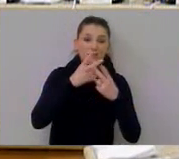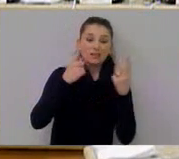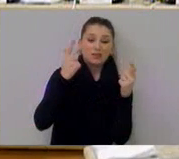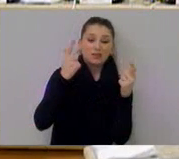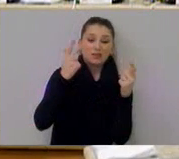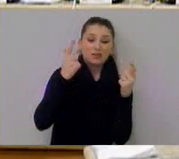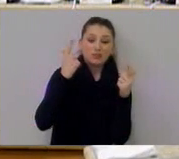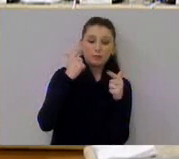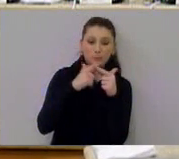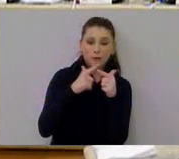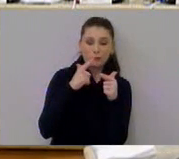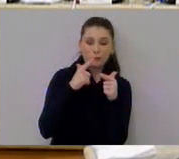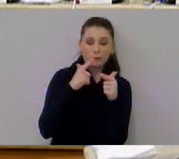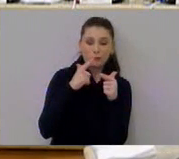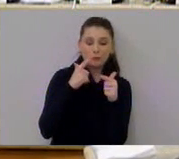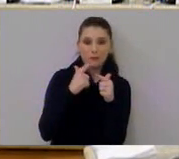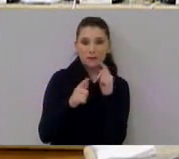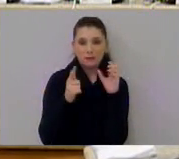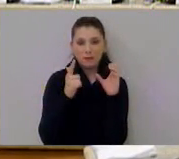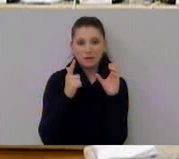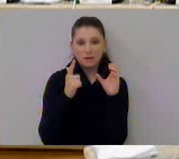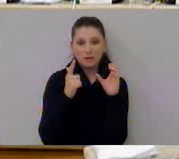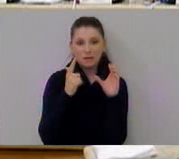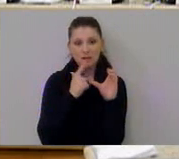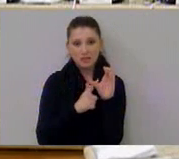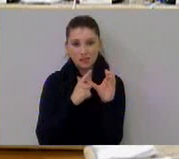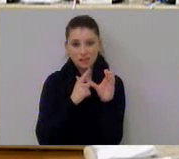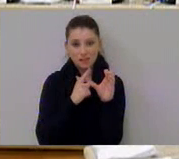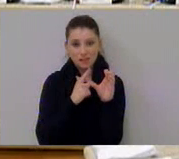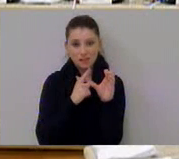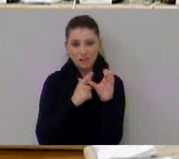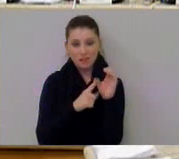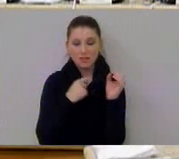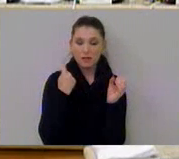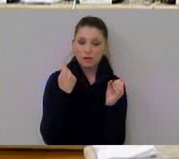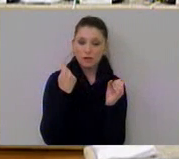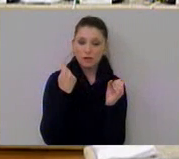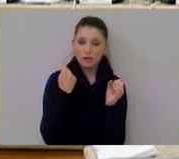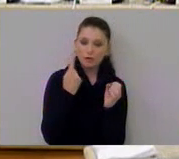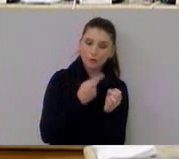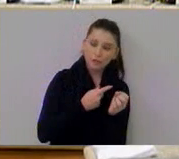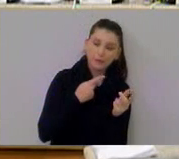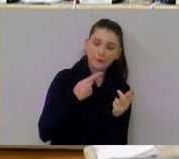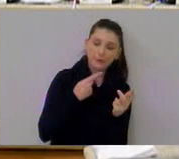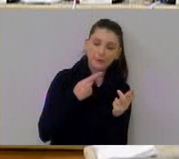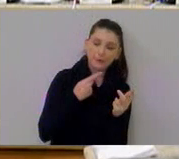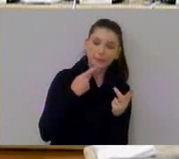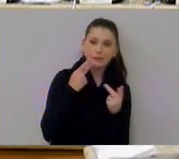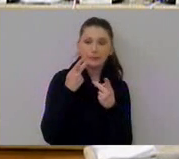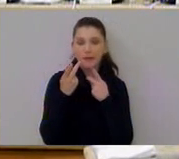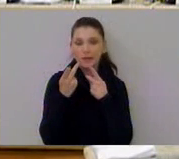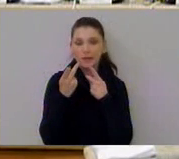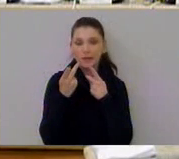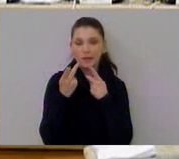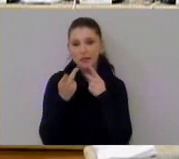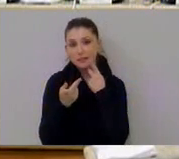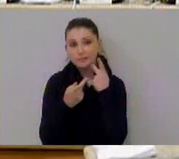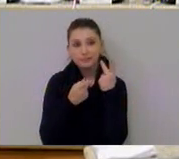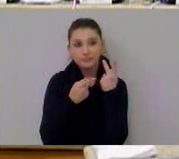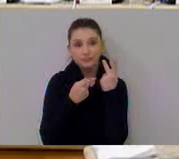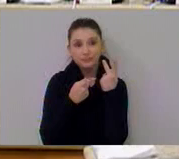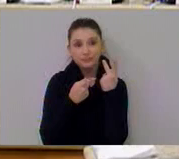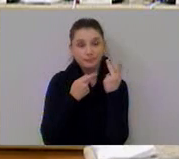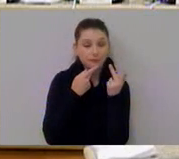A gente muito fala desses problemas, eu já subi na tribuna